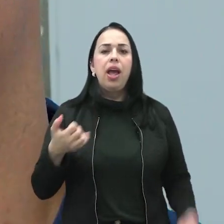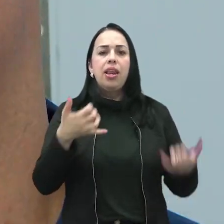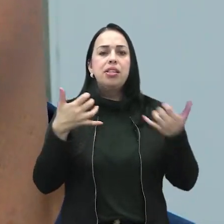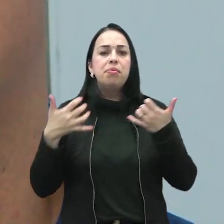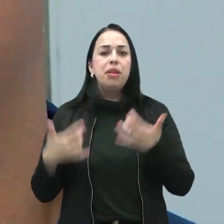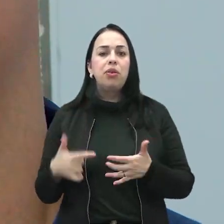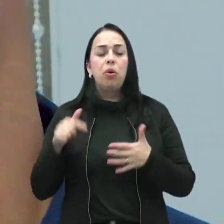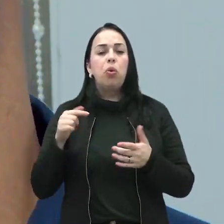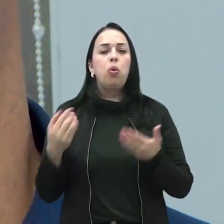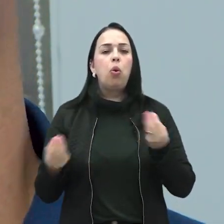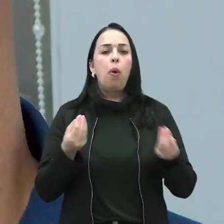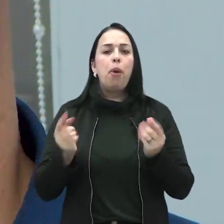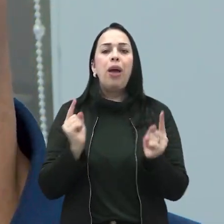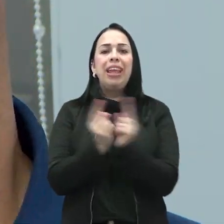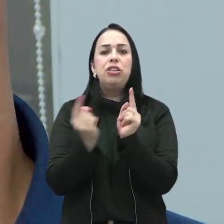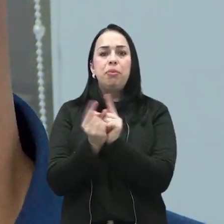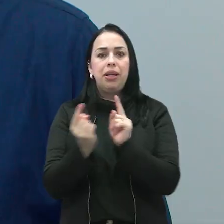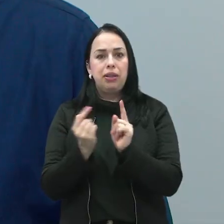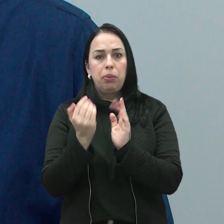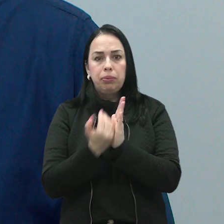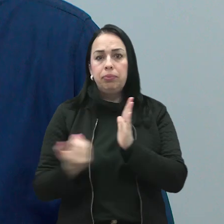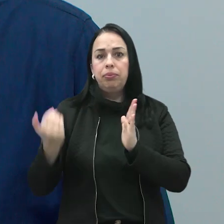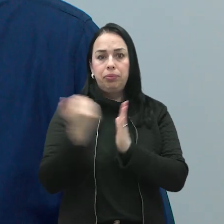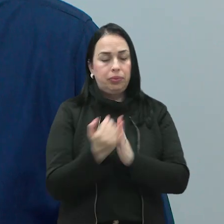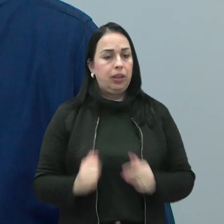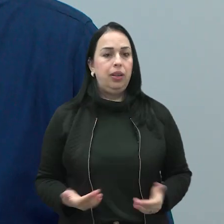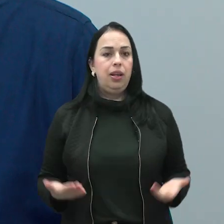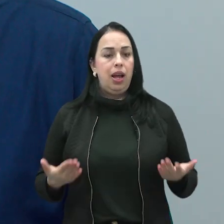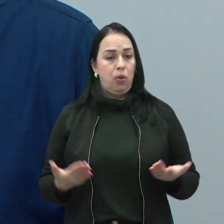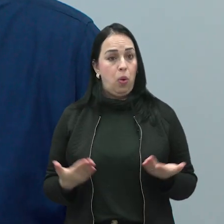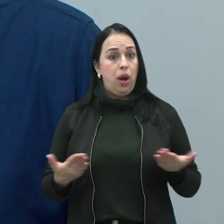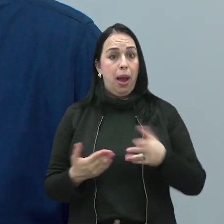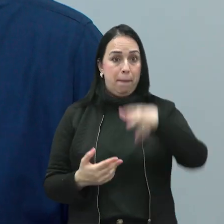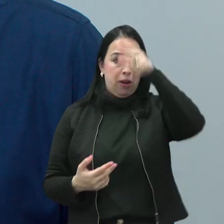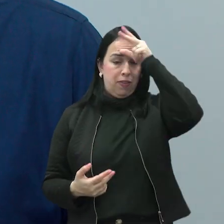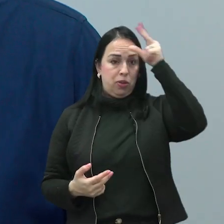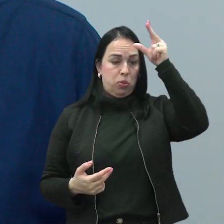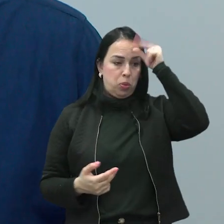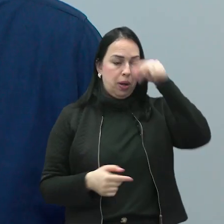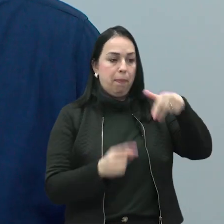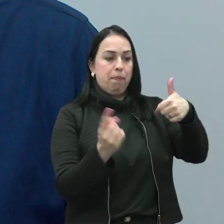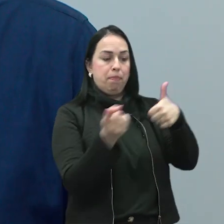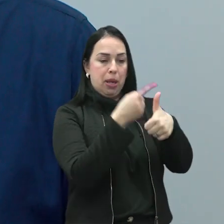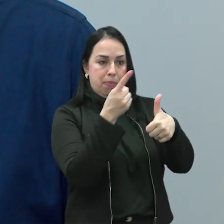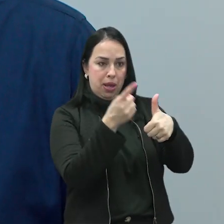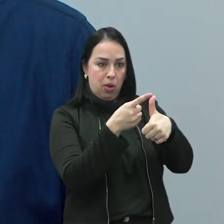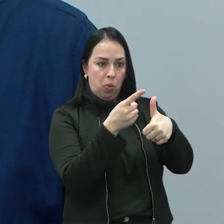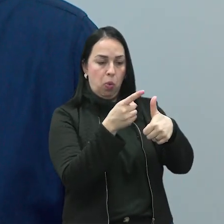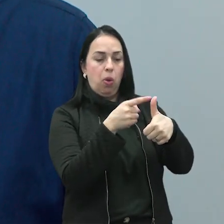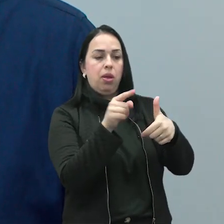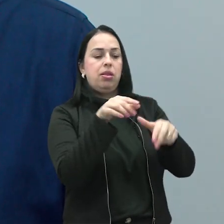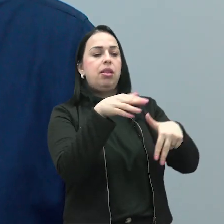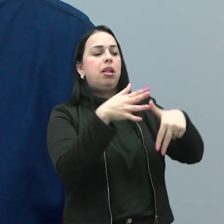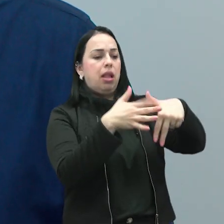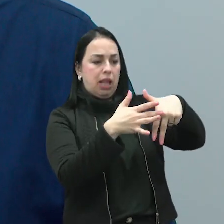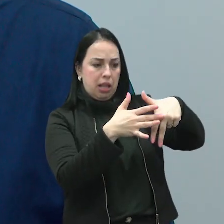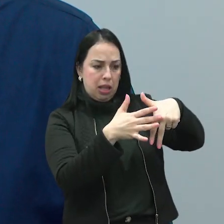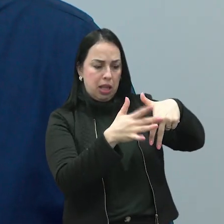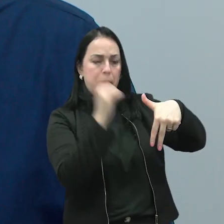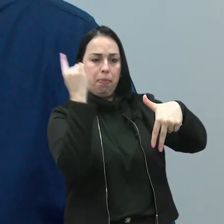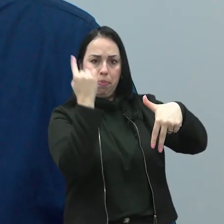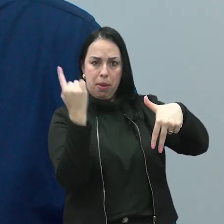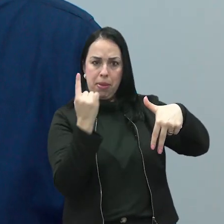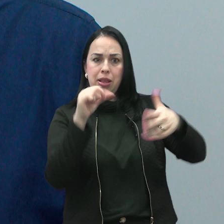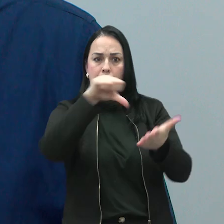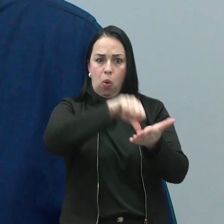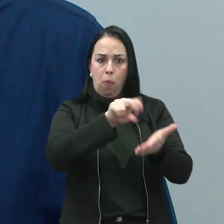vai funcionar a ampliação dos serviços. A prefeitura encaminha pacientes que passaram pela atenção primária, pelas UBSs ou